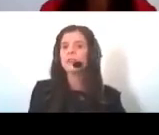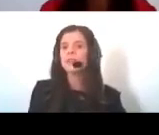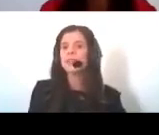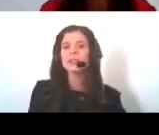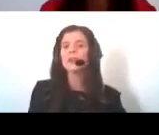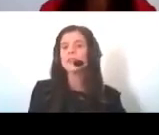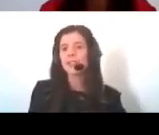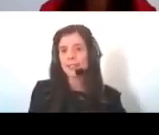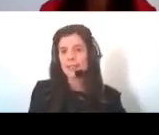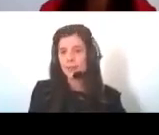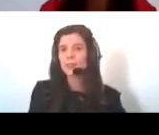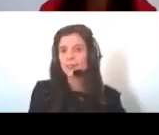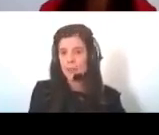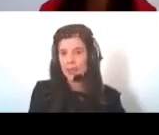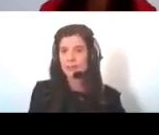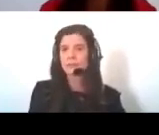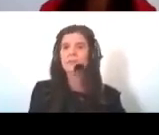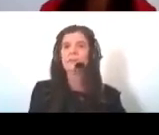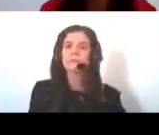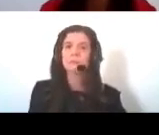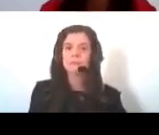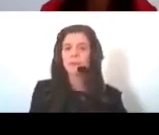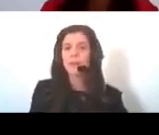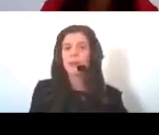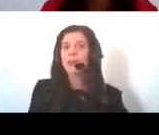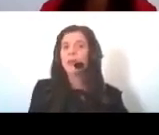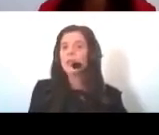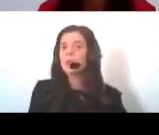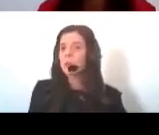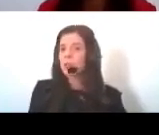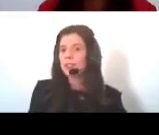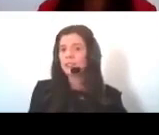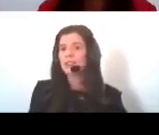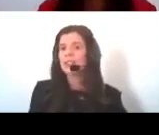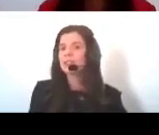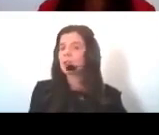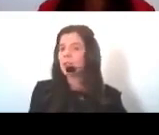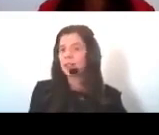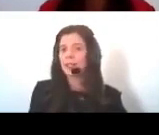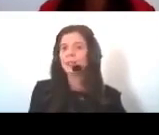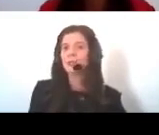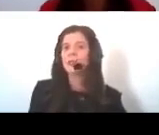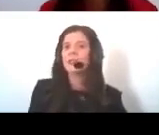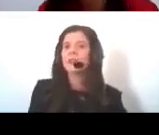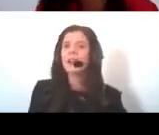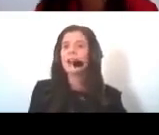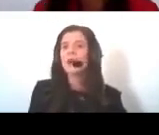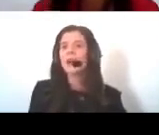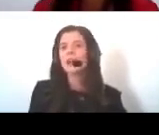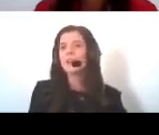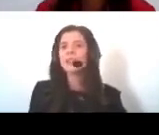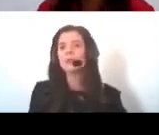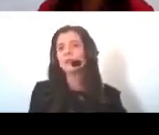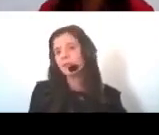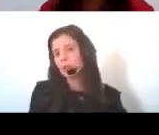vice-prefeito, vereadores e secretários municipais. O que é muito importante, essa questão do parentesco não é algo,